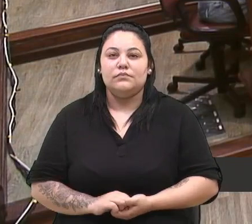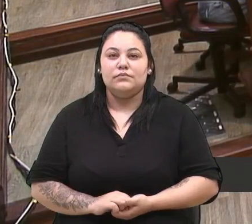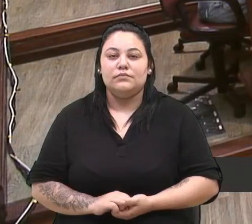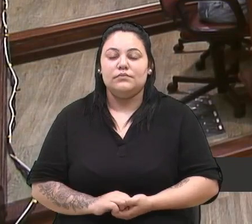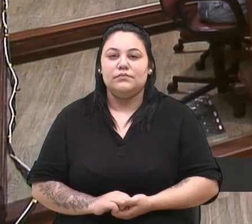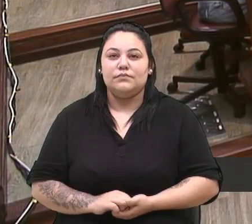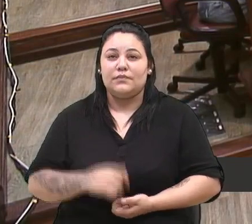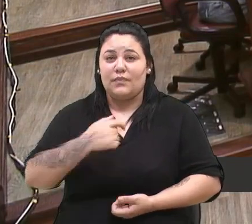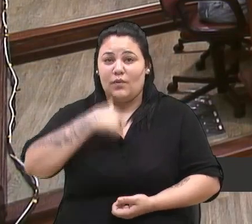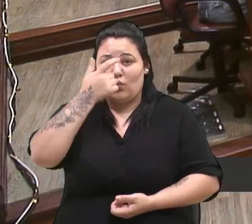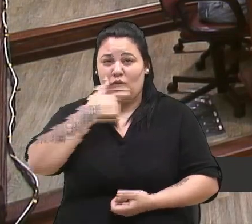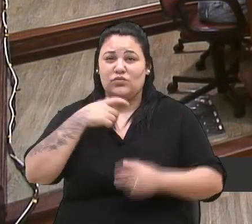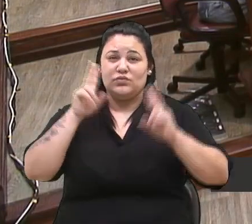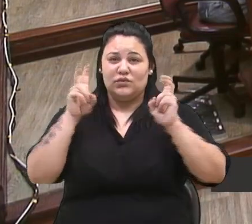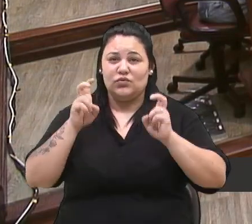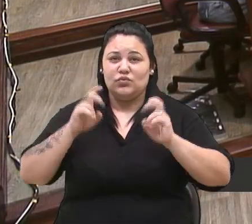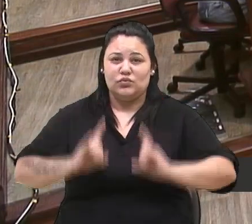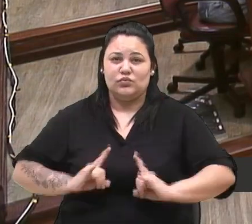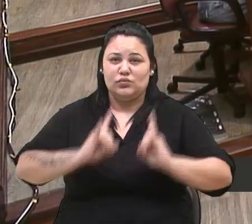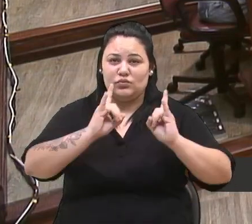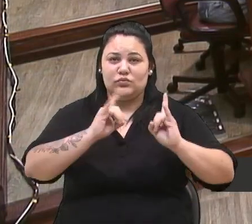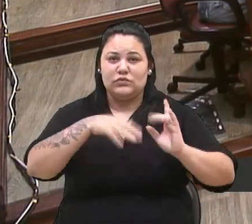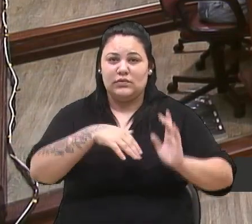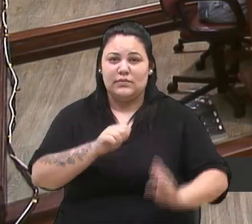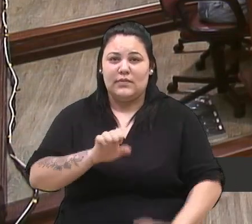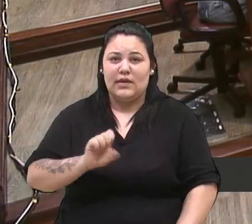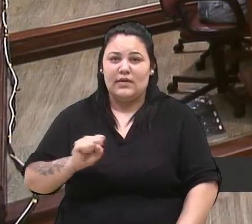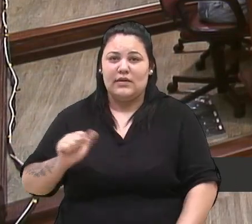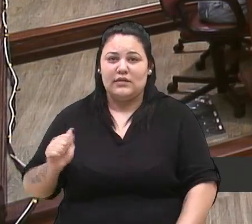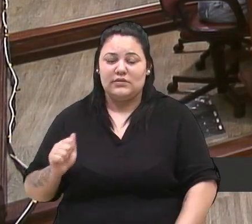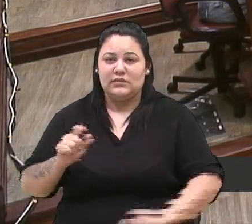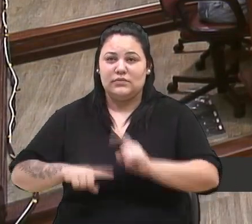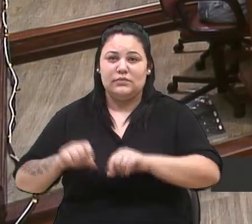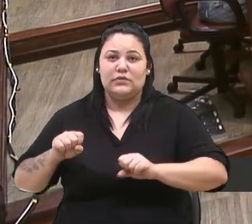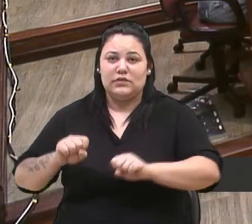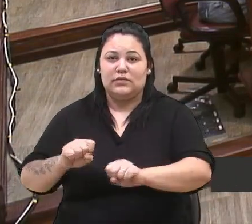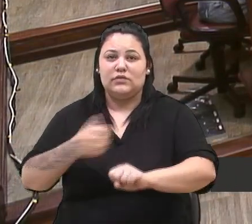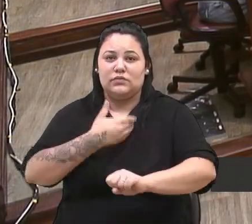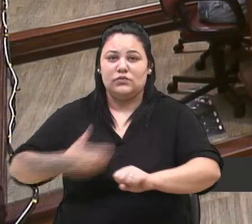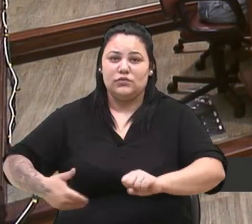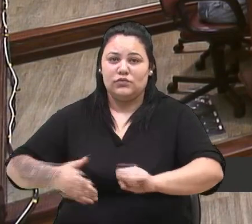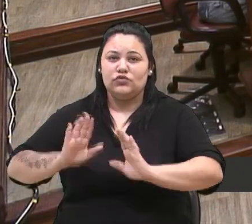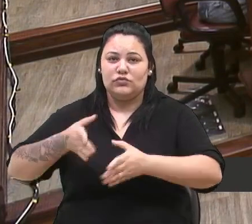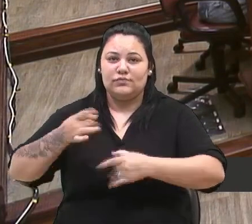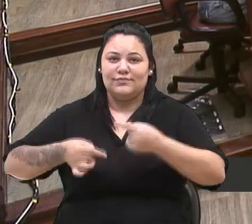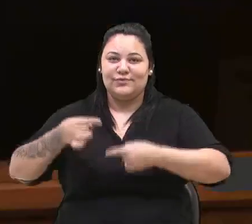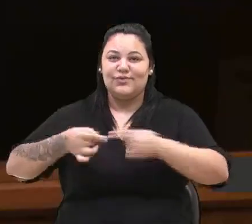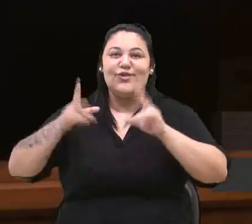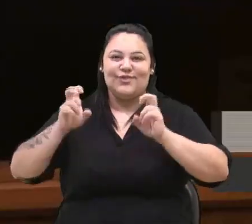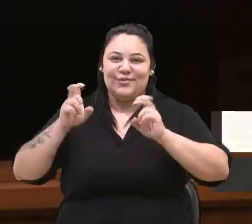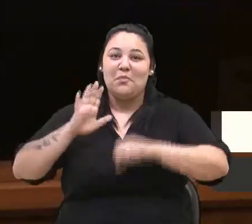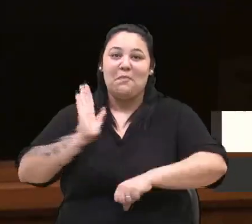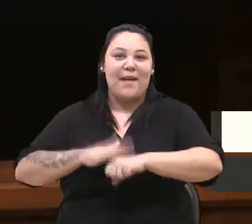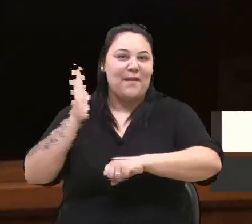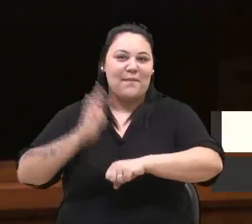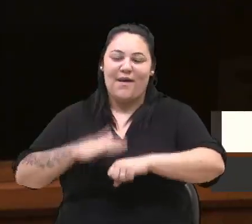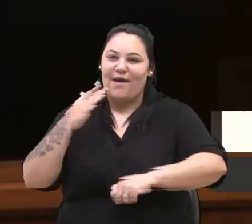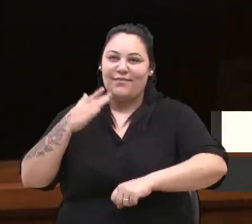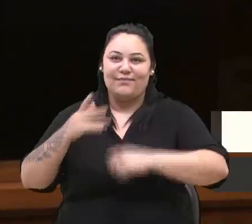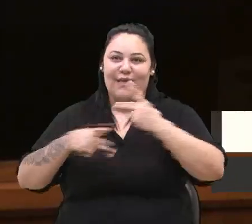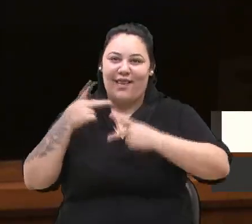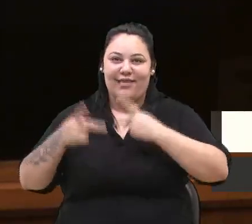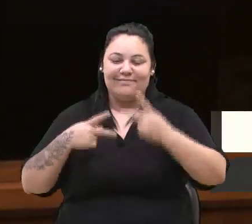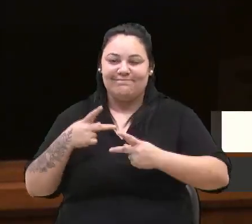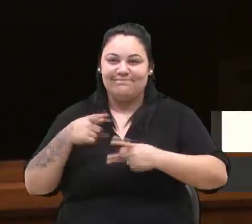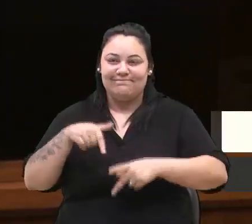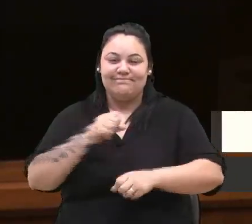Acho que esse tema aqui da Maesa, do mercado público, foi um dos temas mais debatidos aqui nessa casa esse ano, né? E eu fico